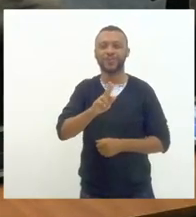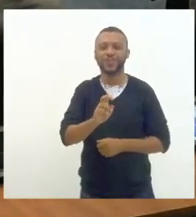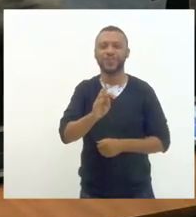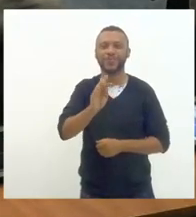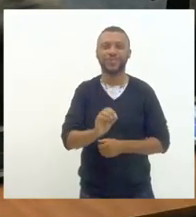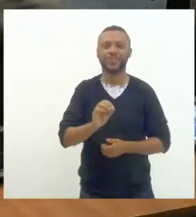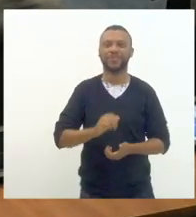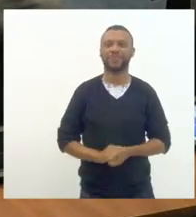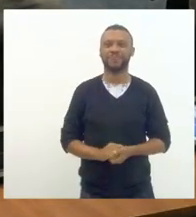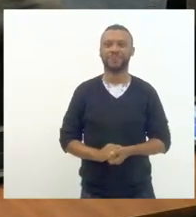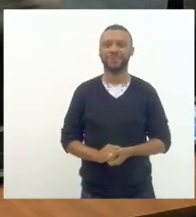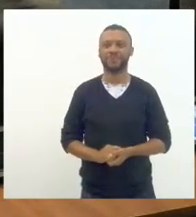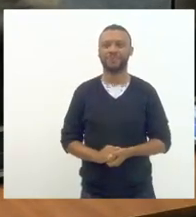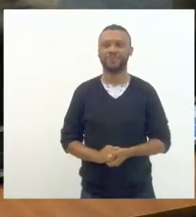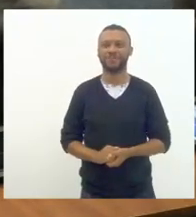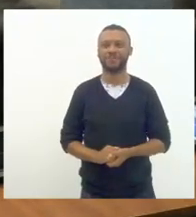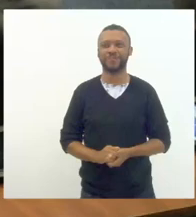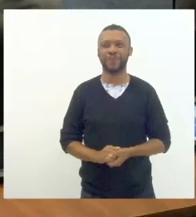Tá rindo?